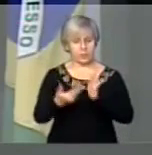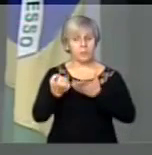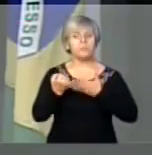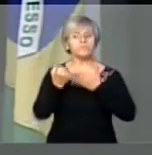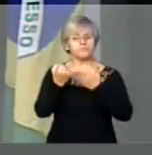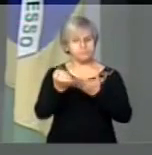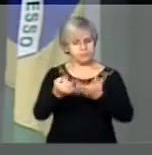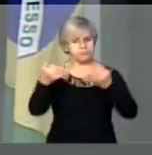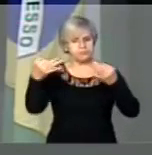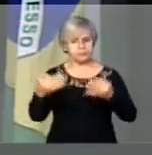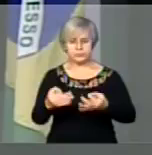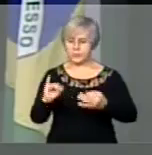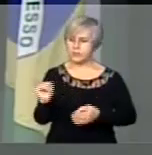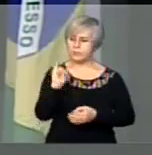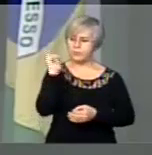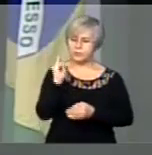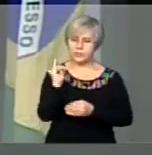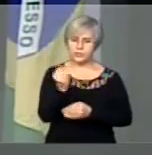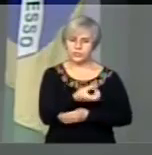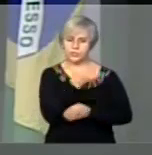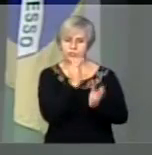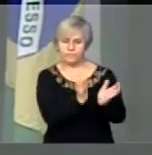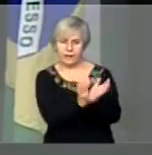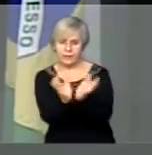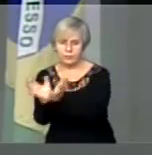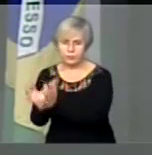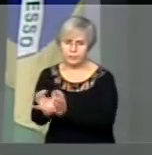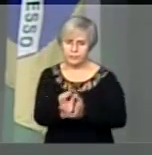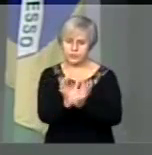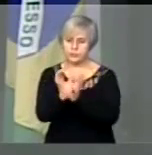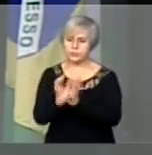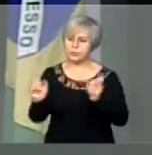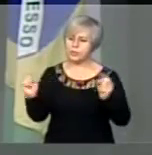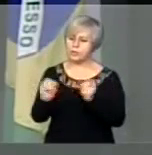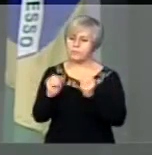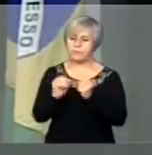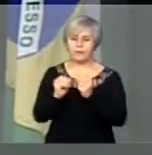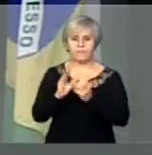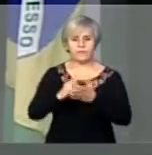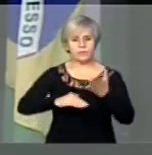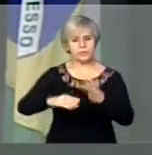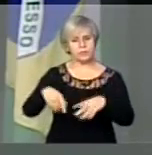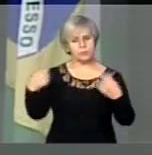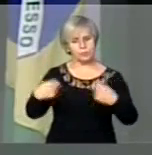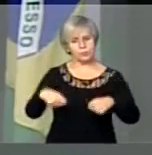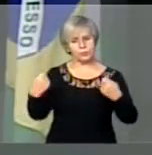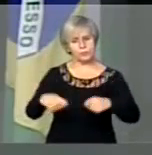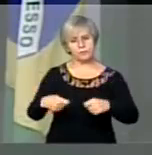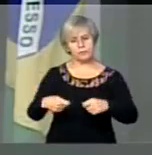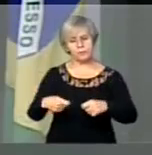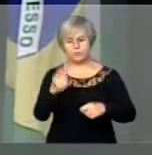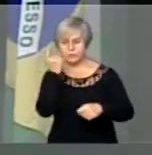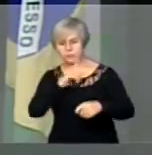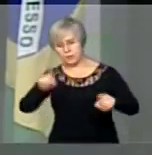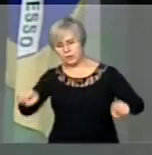respaldo suprapartidário para fazer as ações que são necessárias para esse